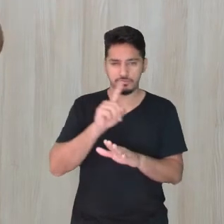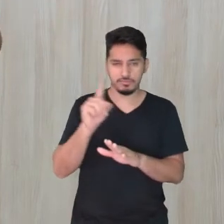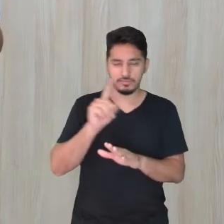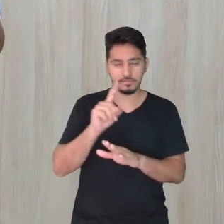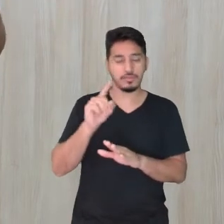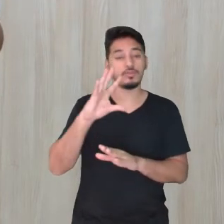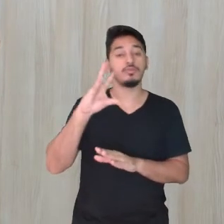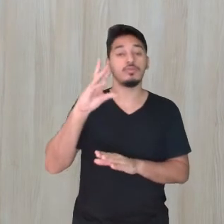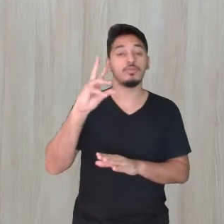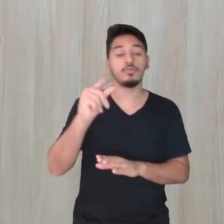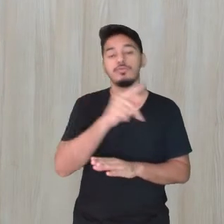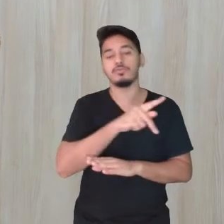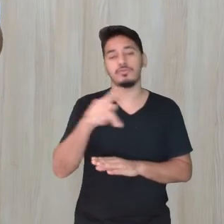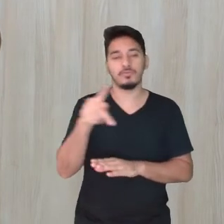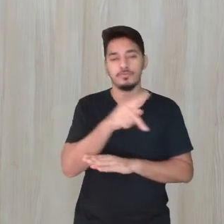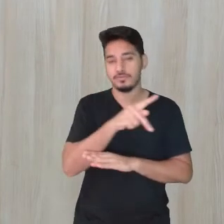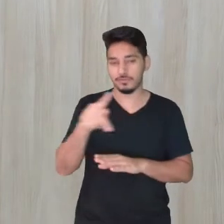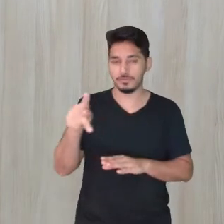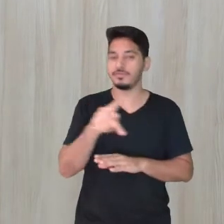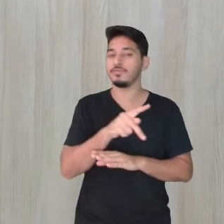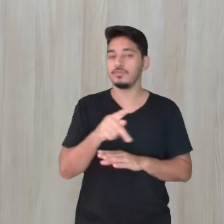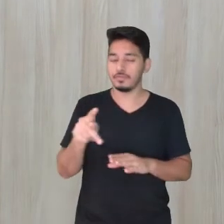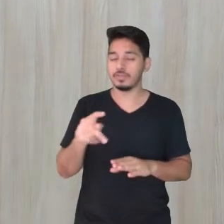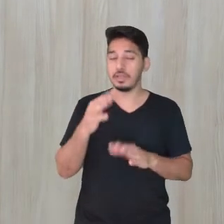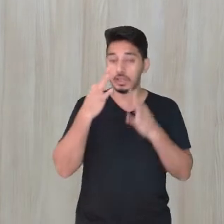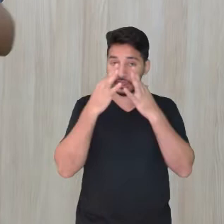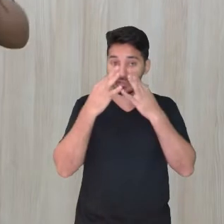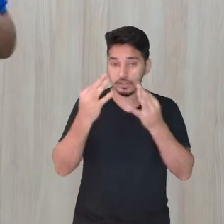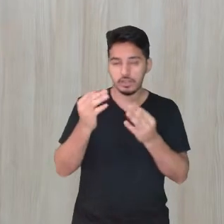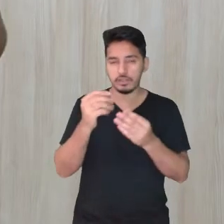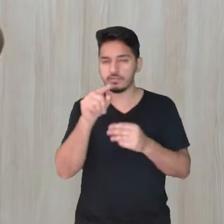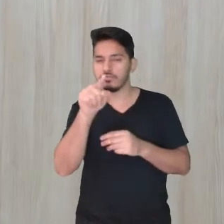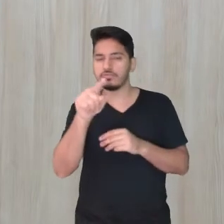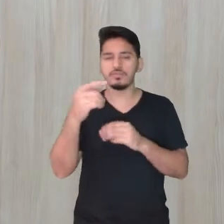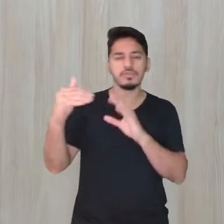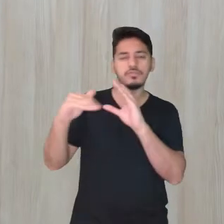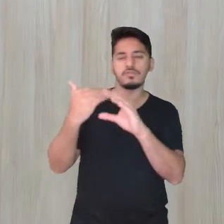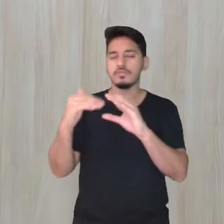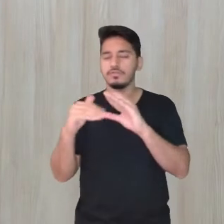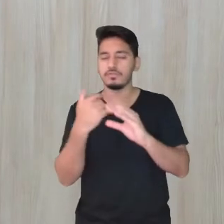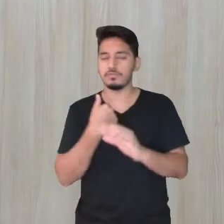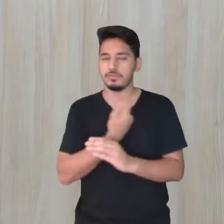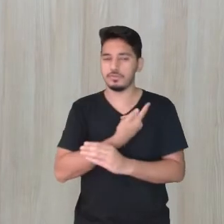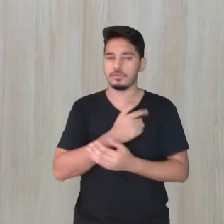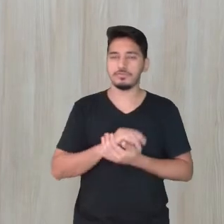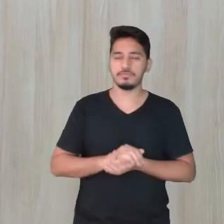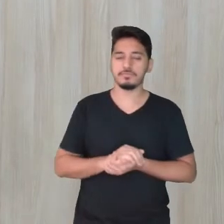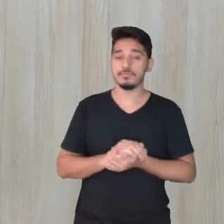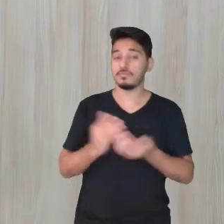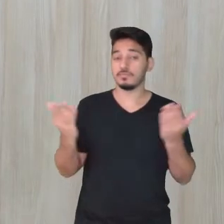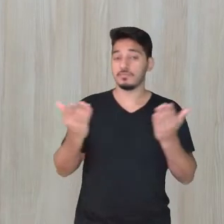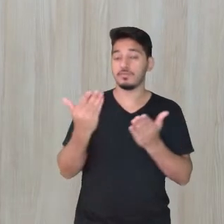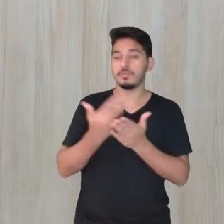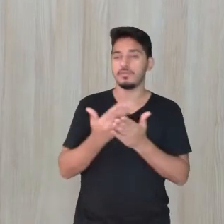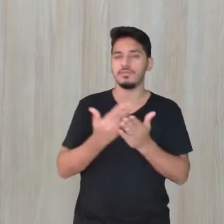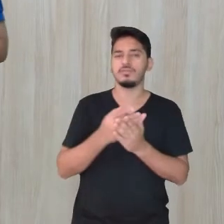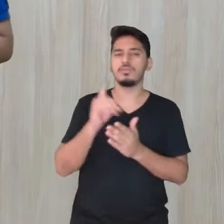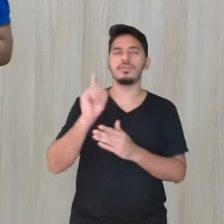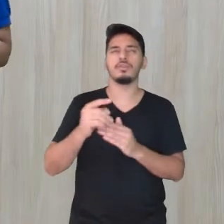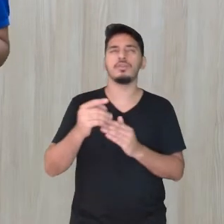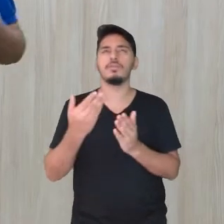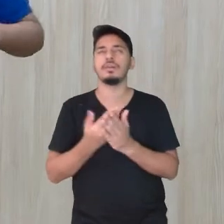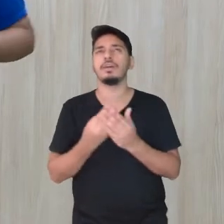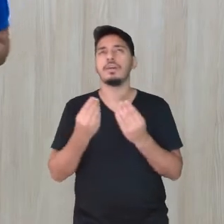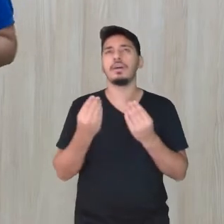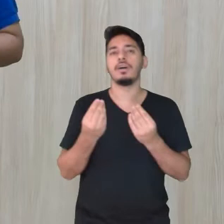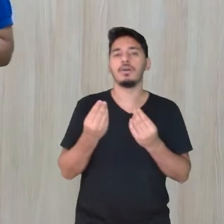professores, né? Sim. São muito atentos com relação ao que vocês mandam pra gente, tá certo? A aula de hoje, que é uma aula